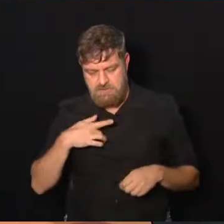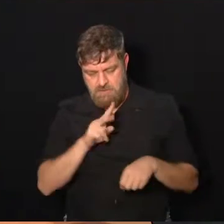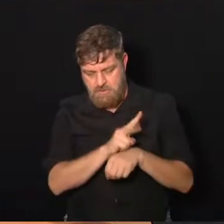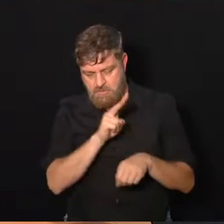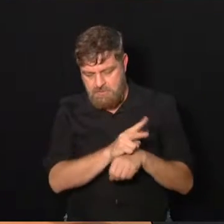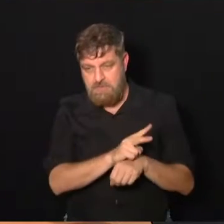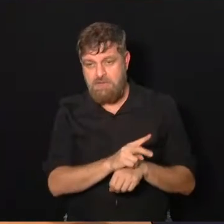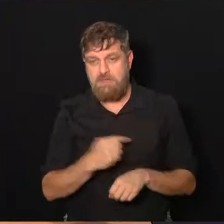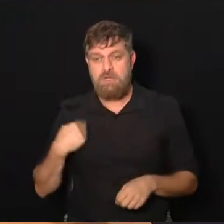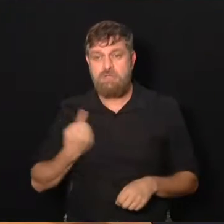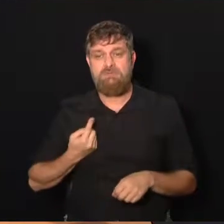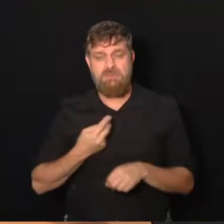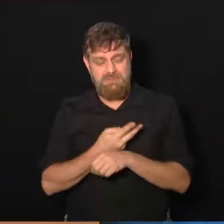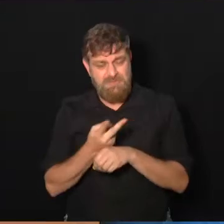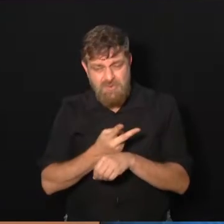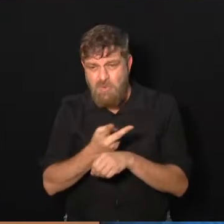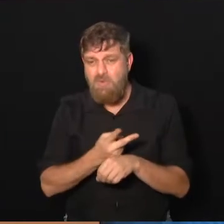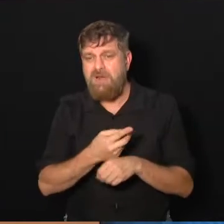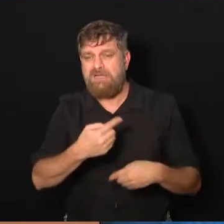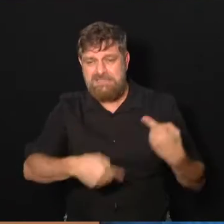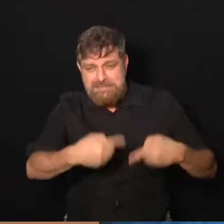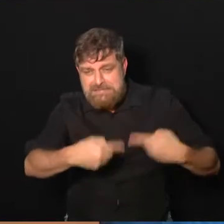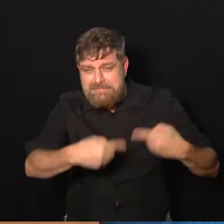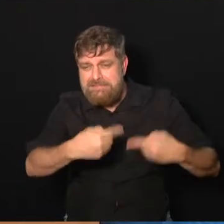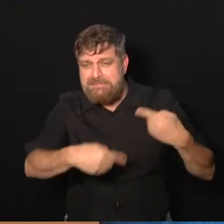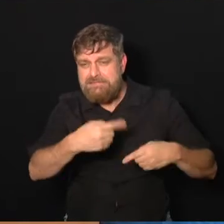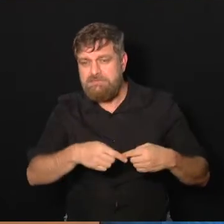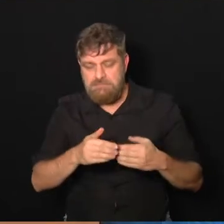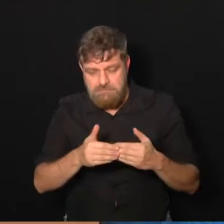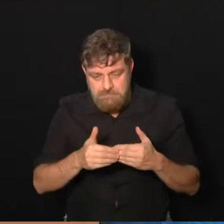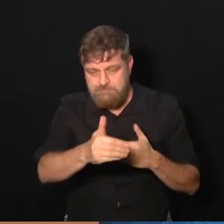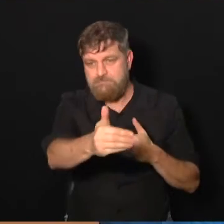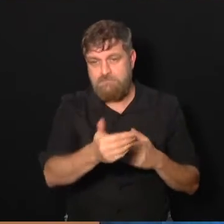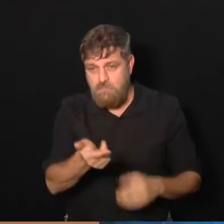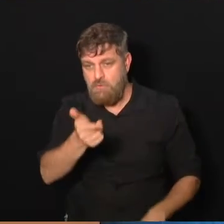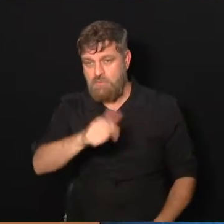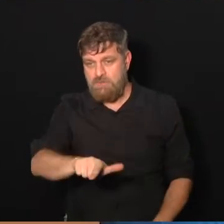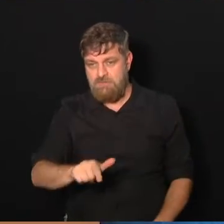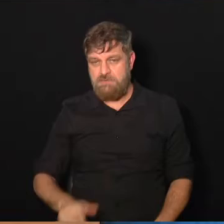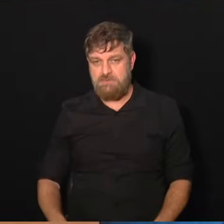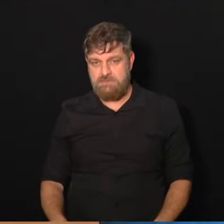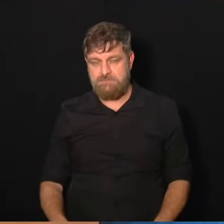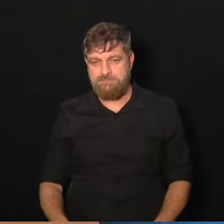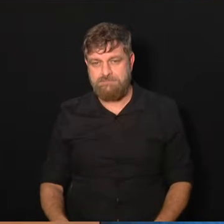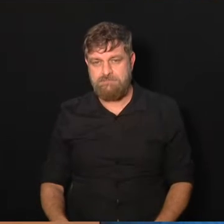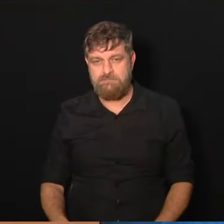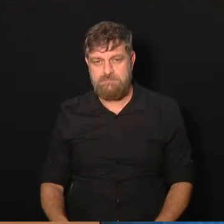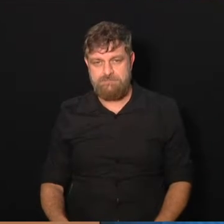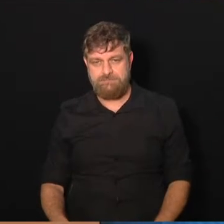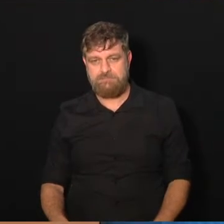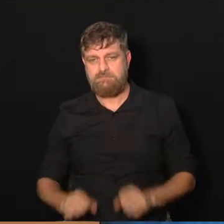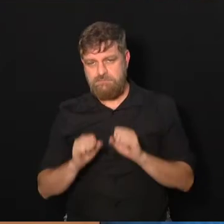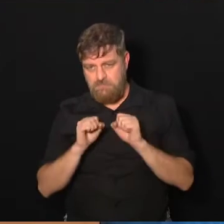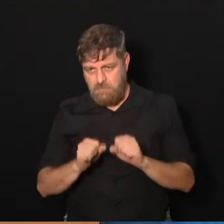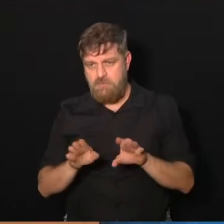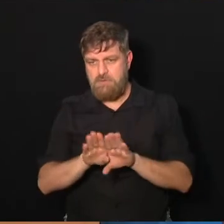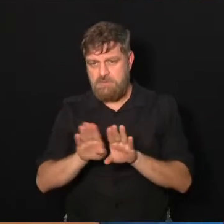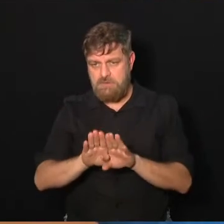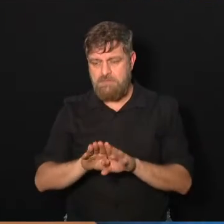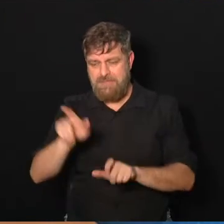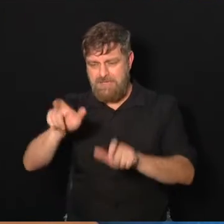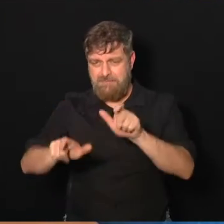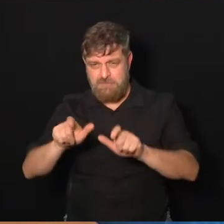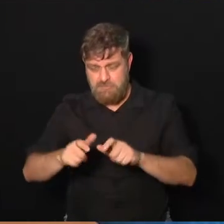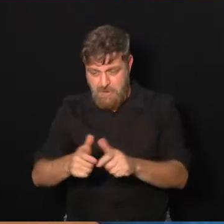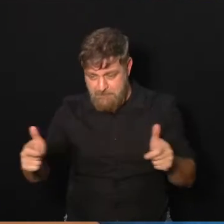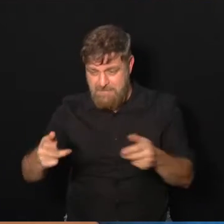onde a gente vai buscar essa discussão aí, dando continuidade ao assunto, correto, Karina? E a gente pode estar convidando mais pessoas,